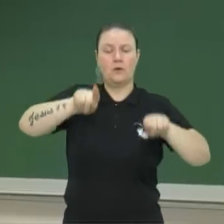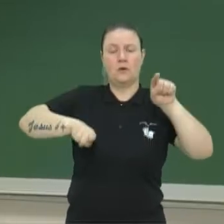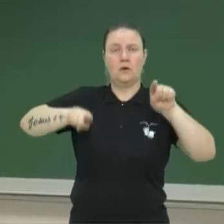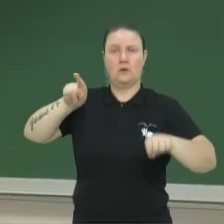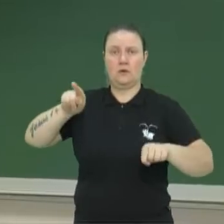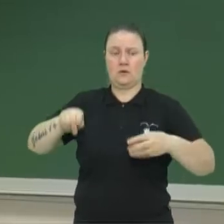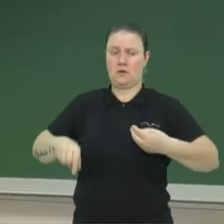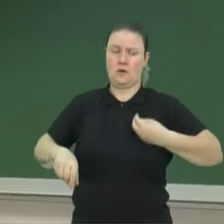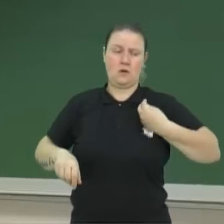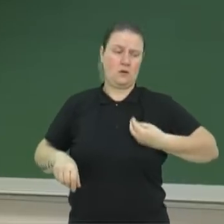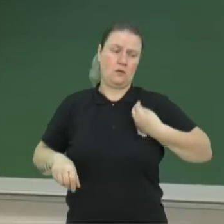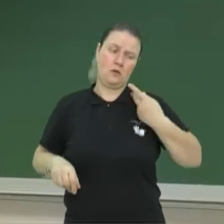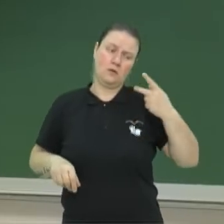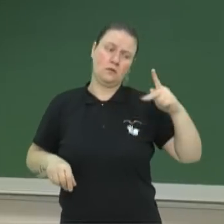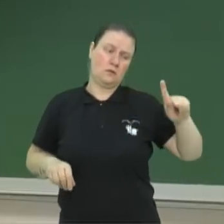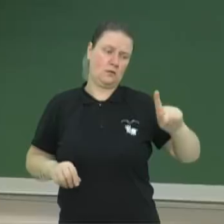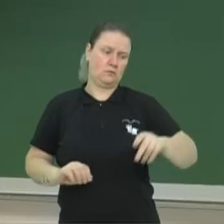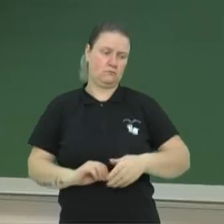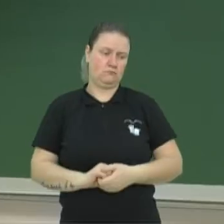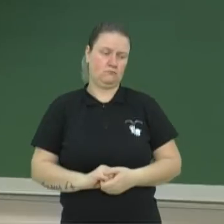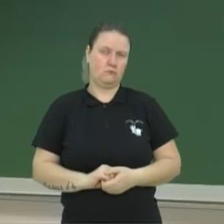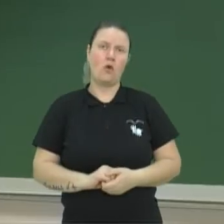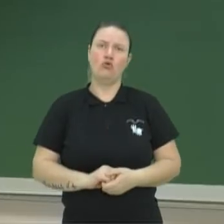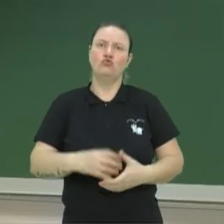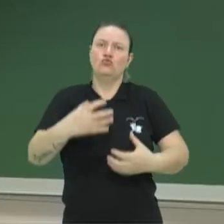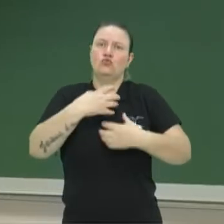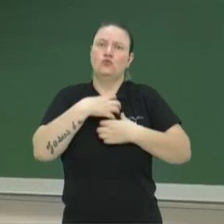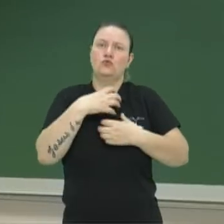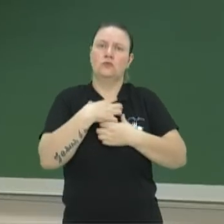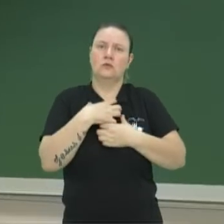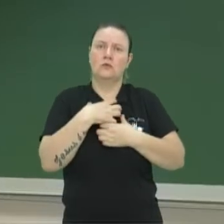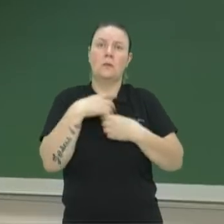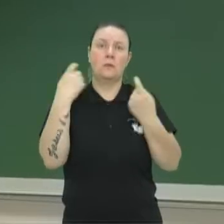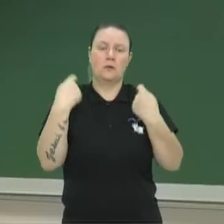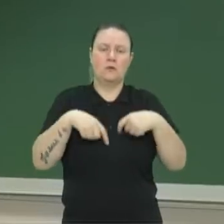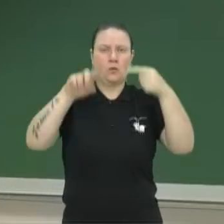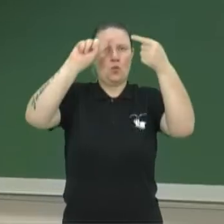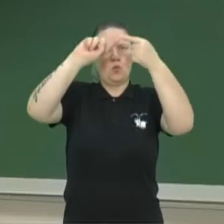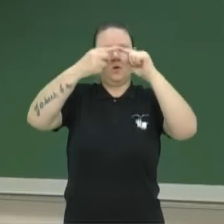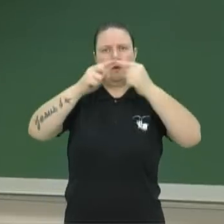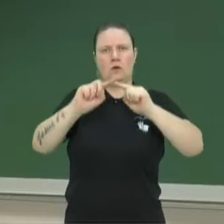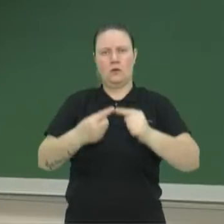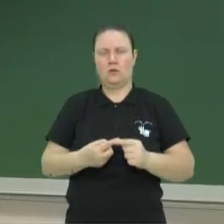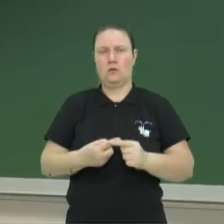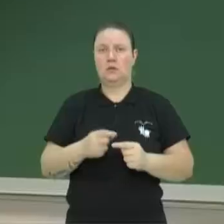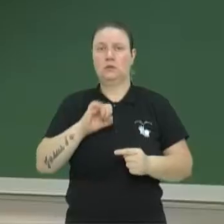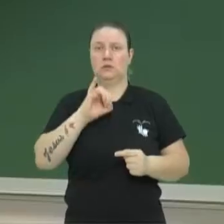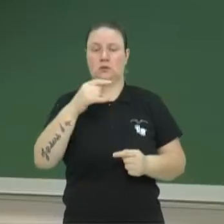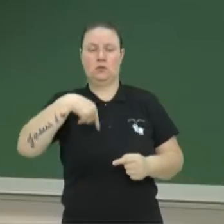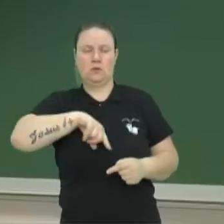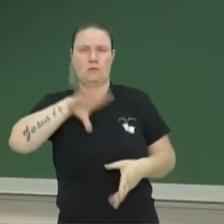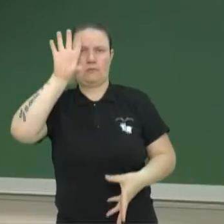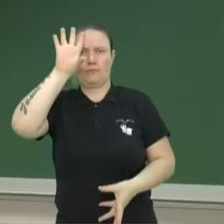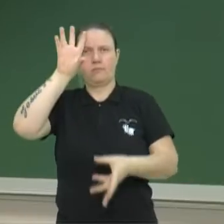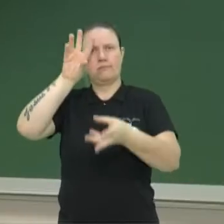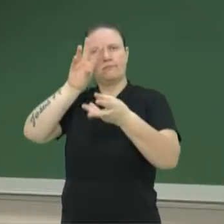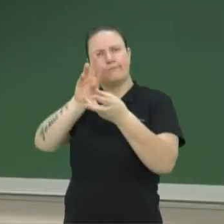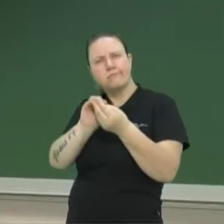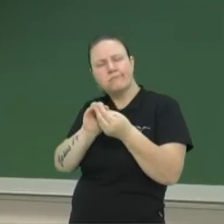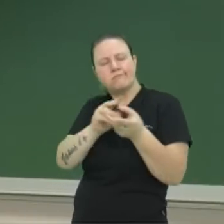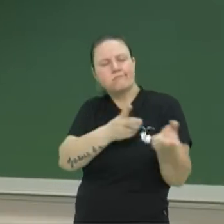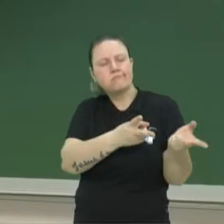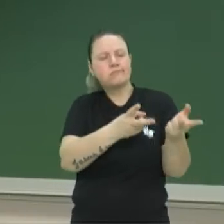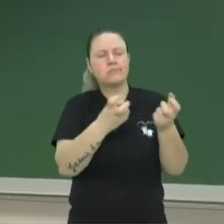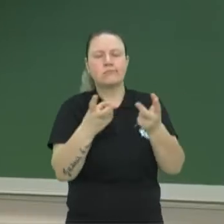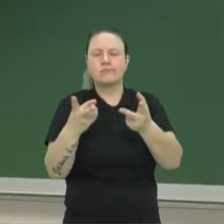dela, será? Então nós devemos fazer essa relação. E se nós compreendemos, o objetivo da linguagem é compreender, né?